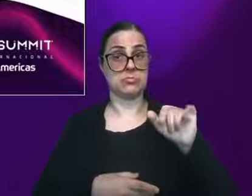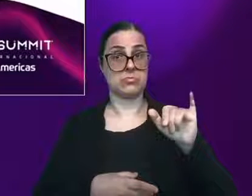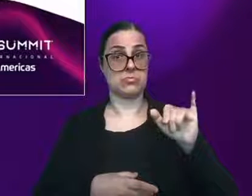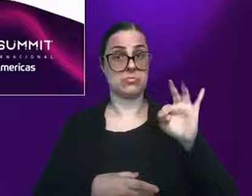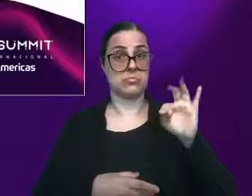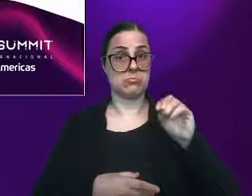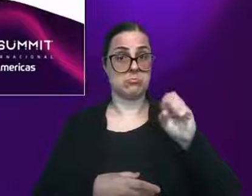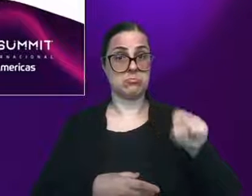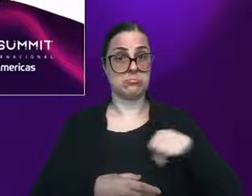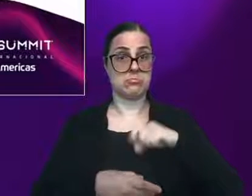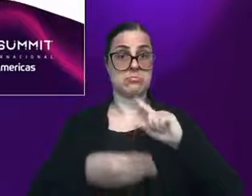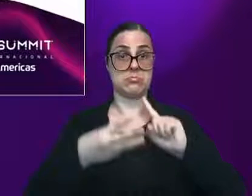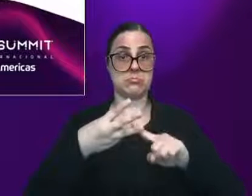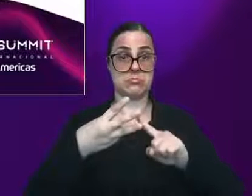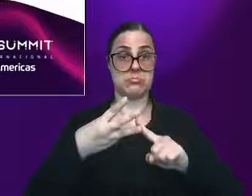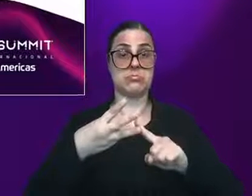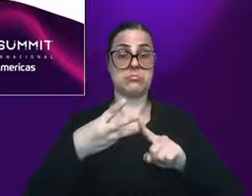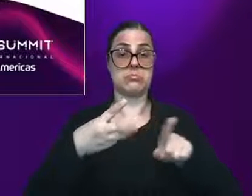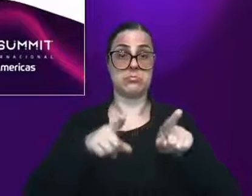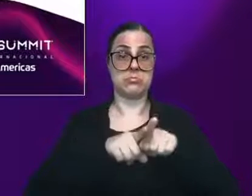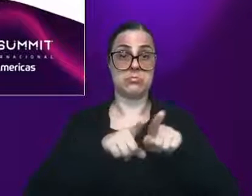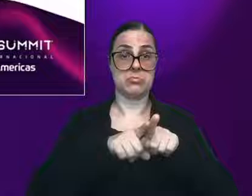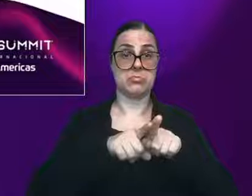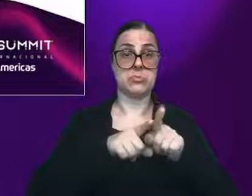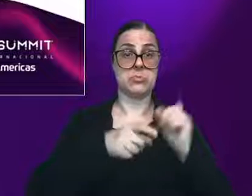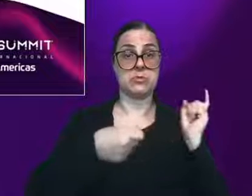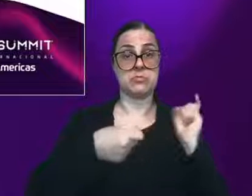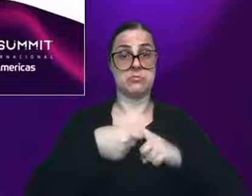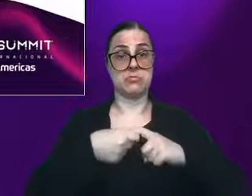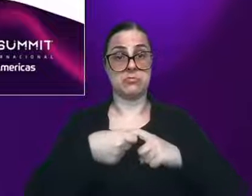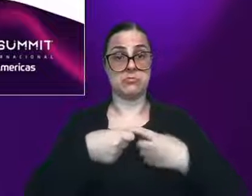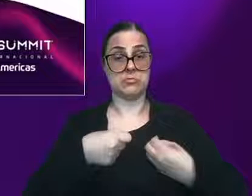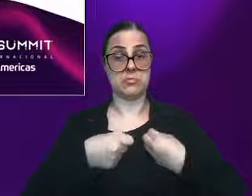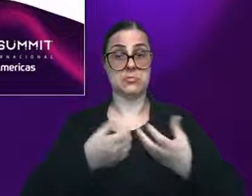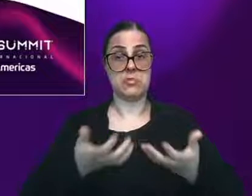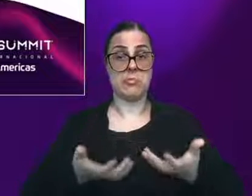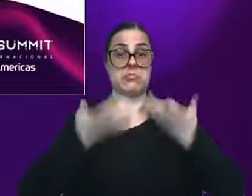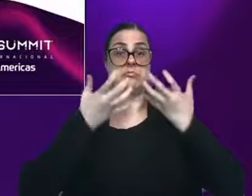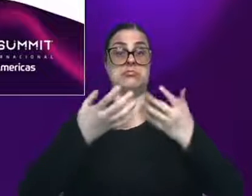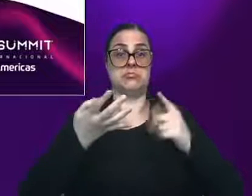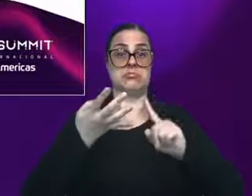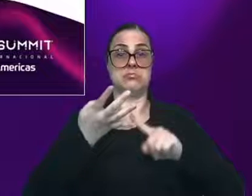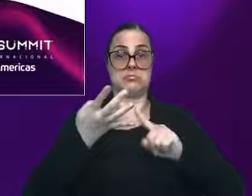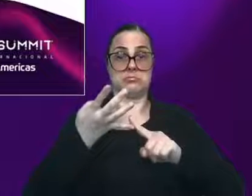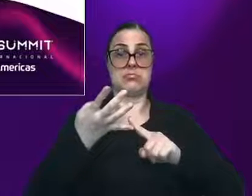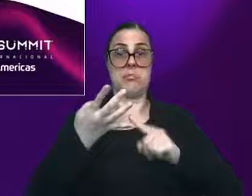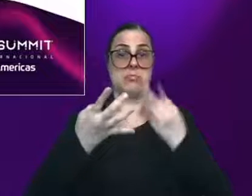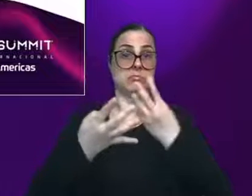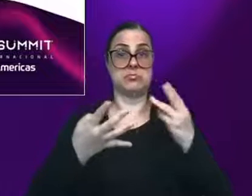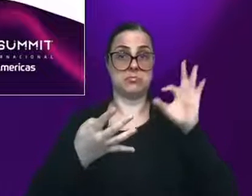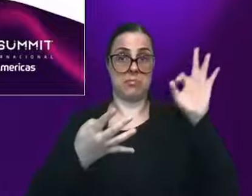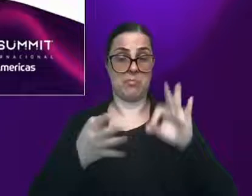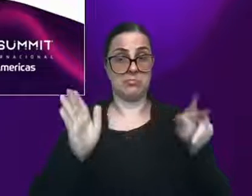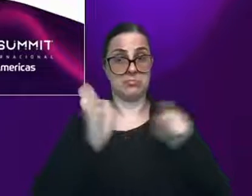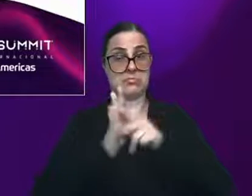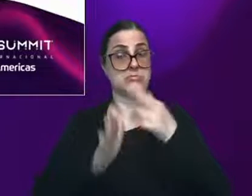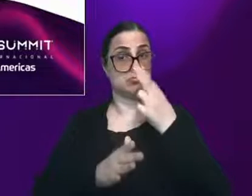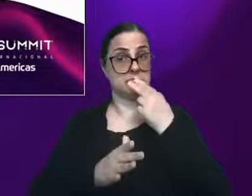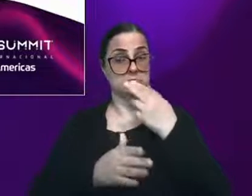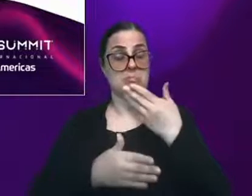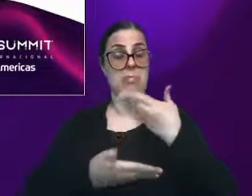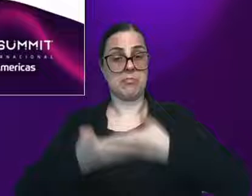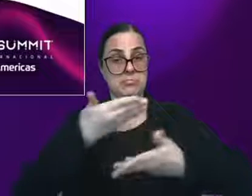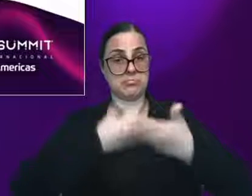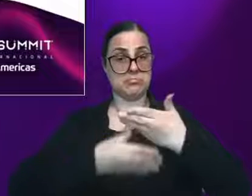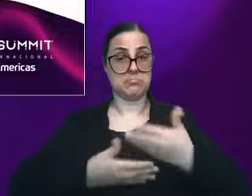para nutrição. Então, quando a gente discute fluidoterapia, a gente foca basicamente,